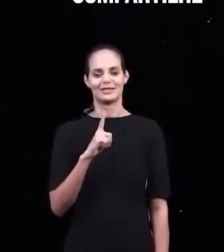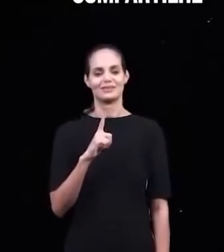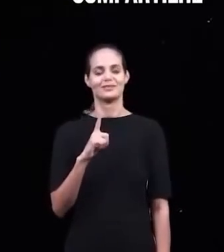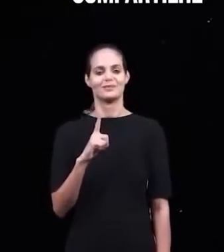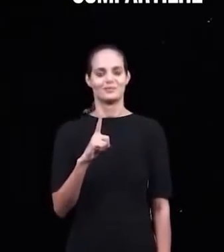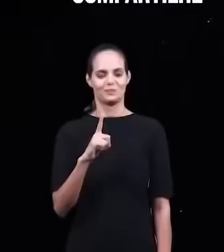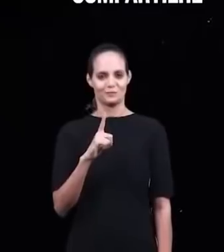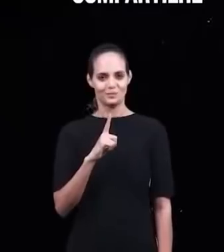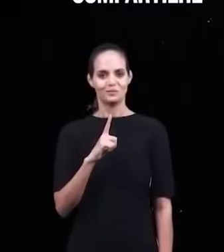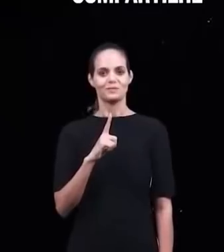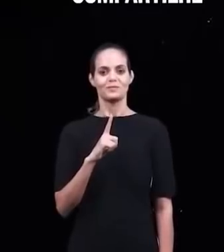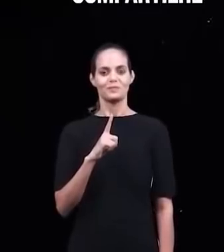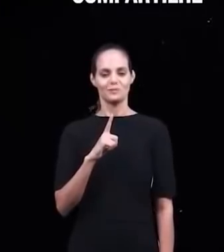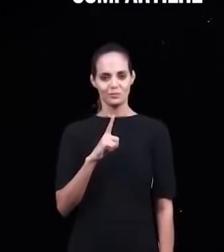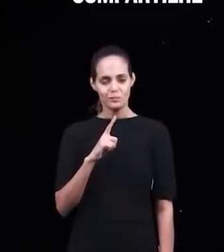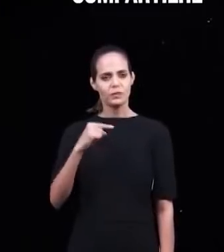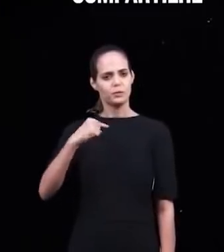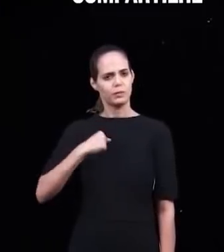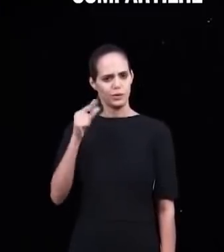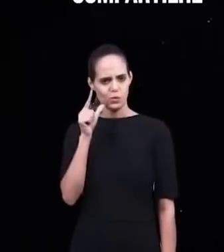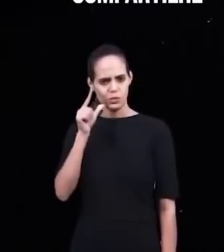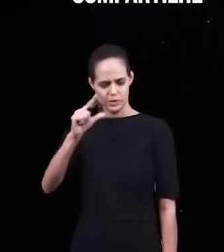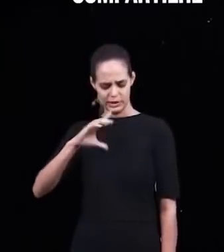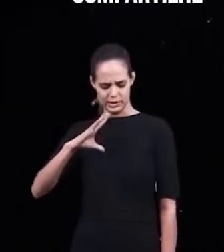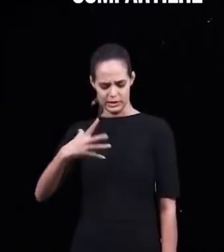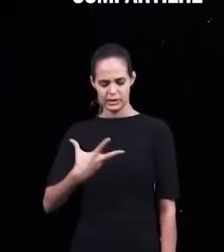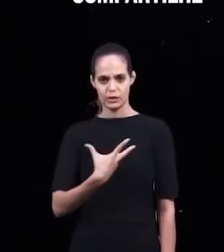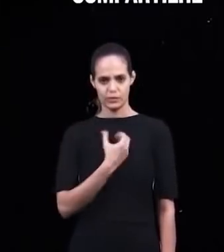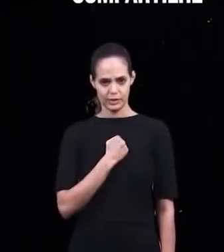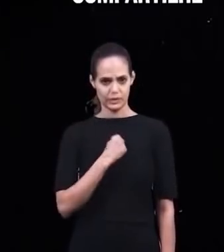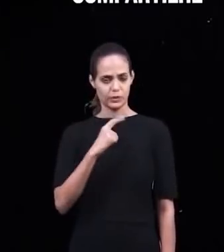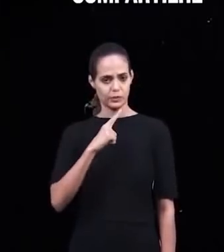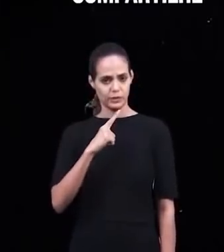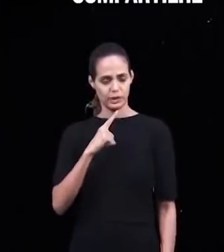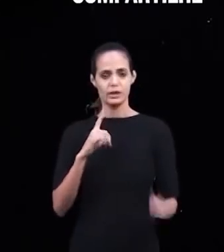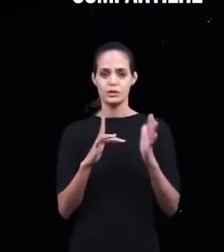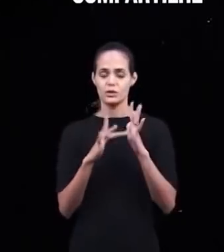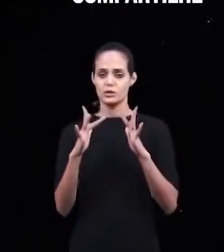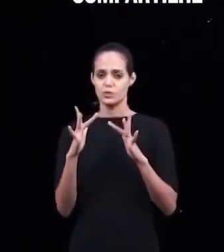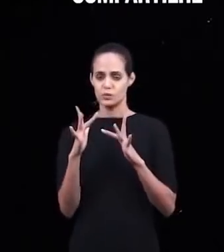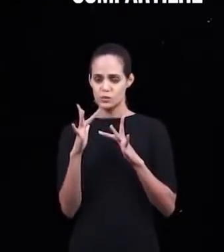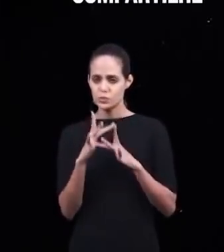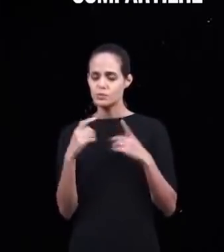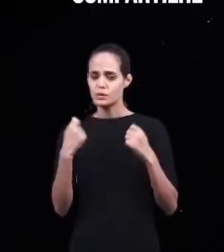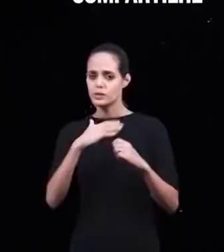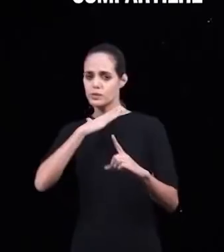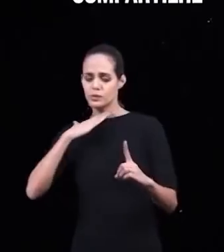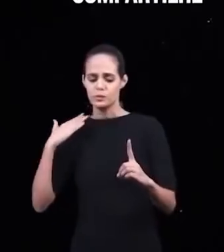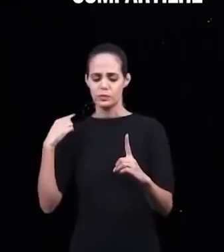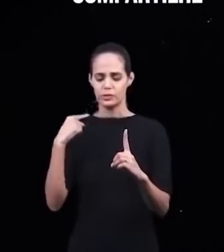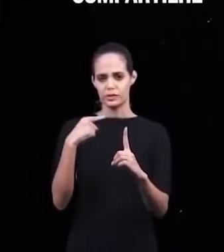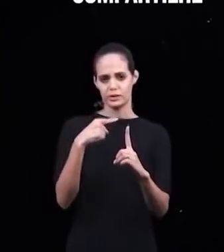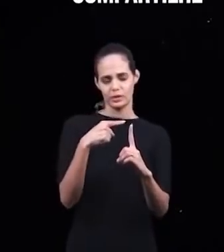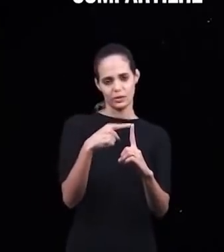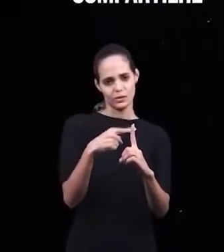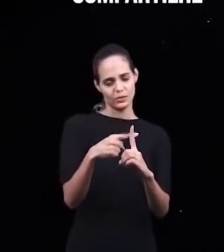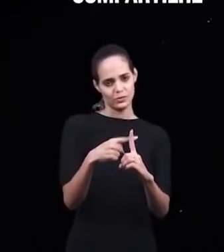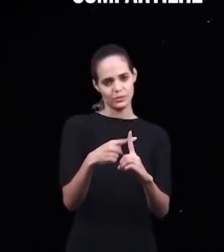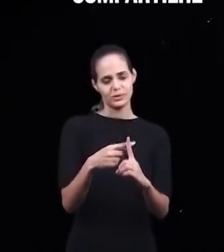feliz. Pra me encontrar, perdeu sua vida,